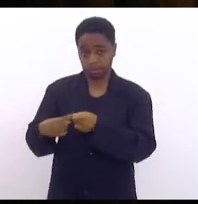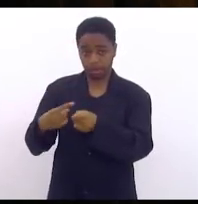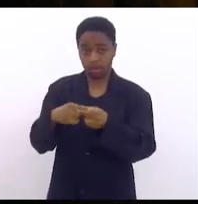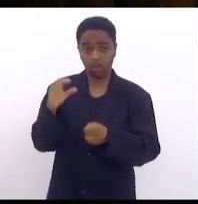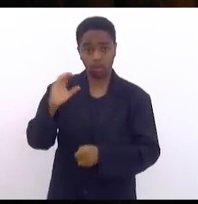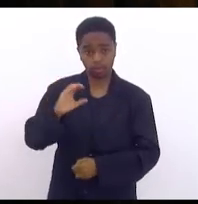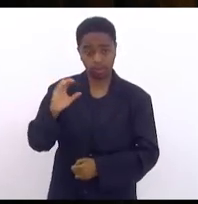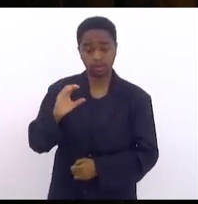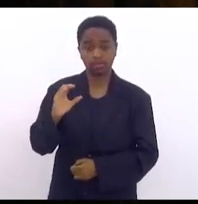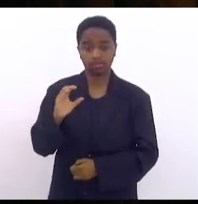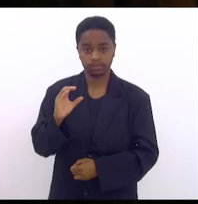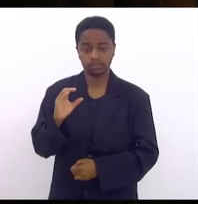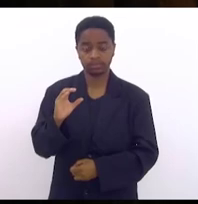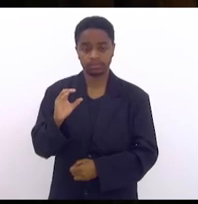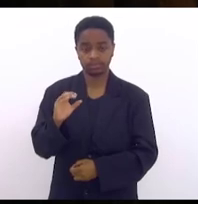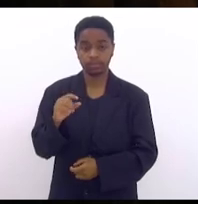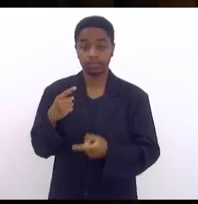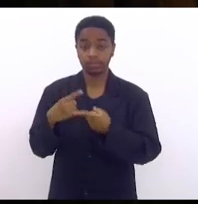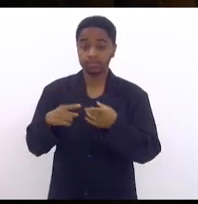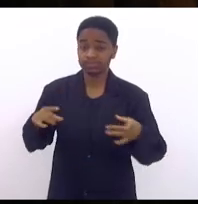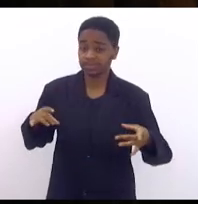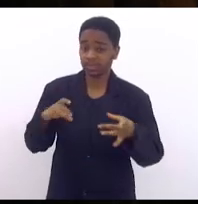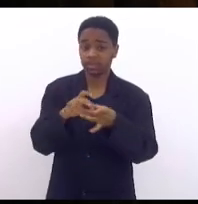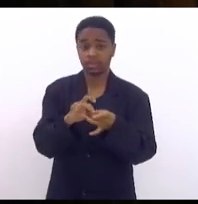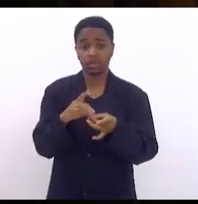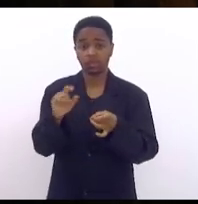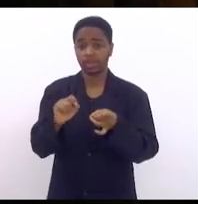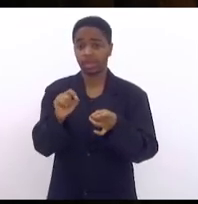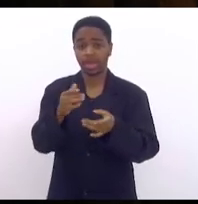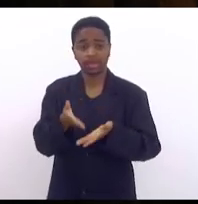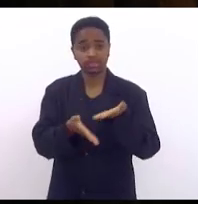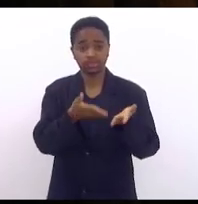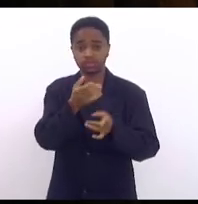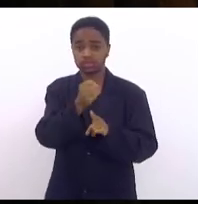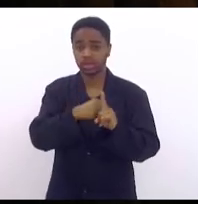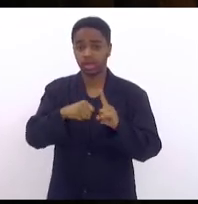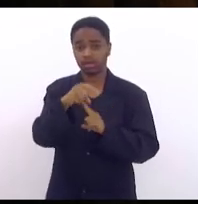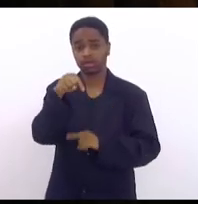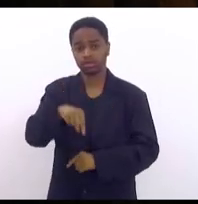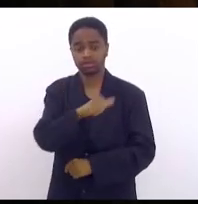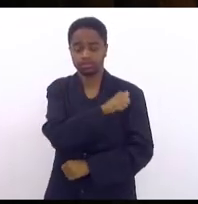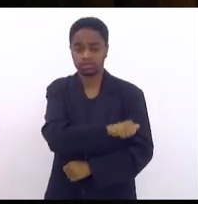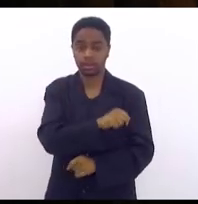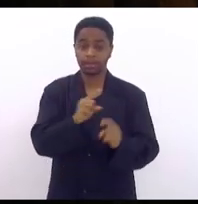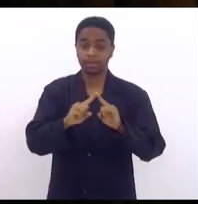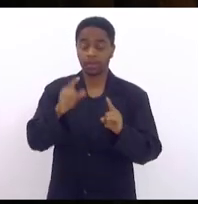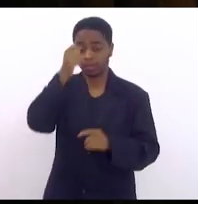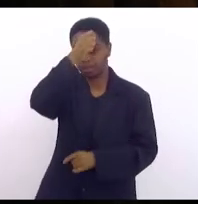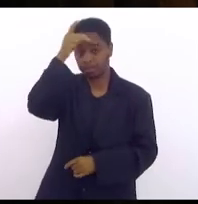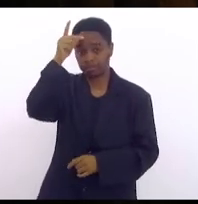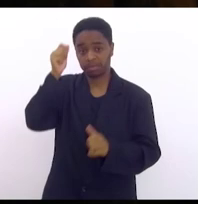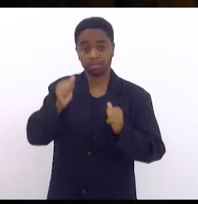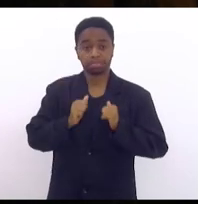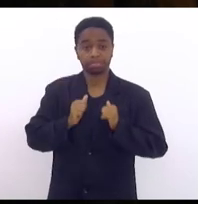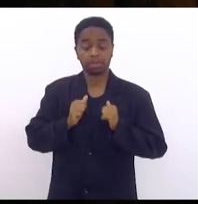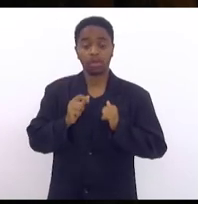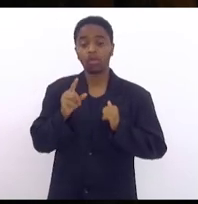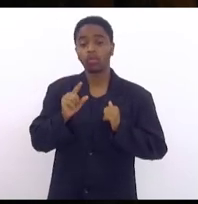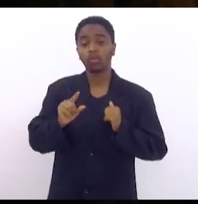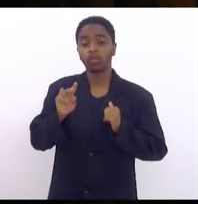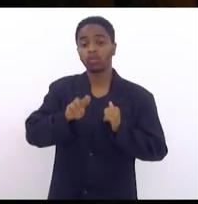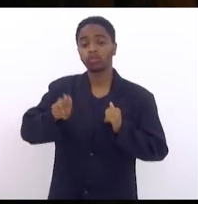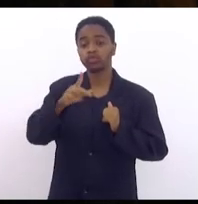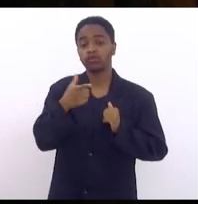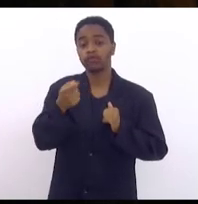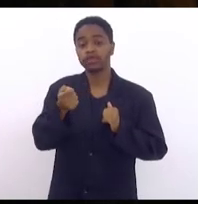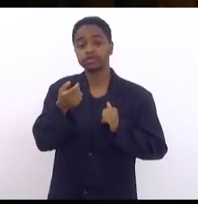tem relação direta com a assistência social do Rio de Janeiro e que o prefeito fanfarrão meteu 20 milhões de